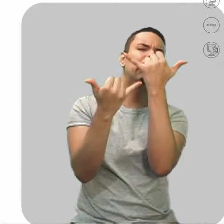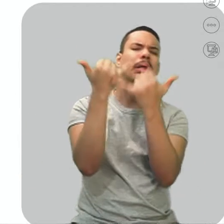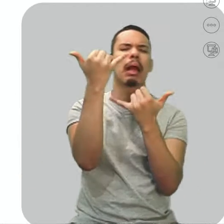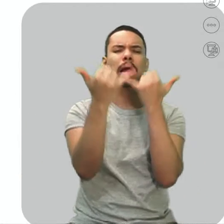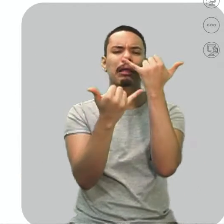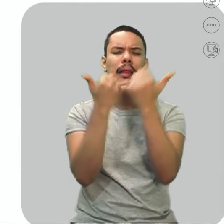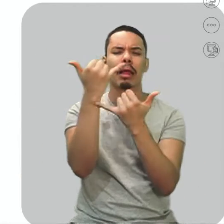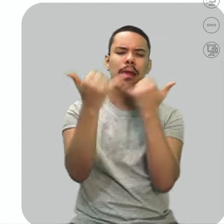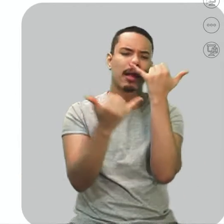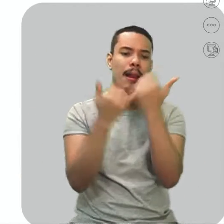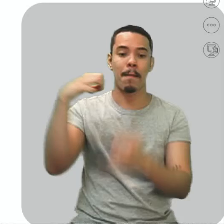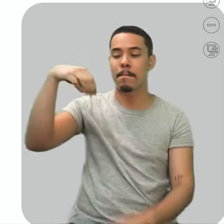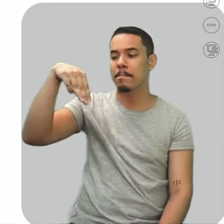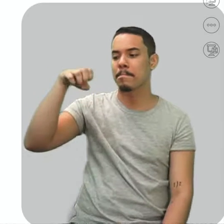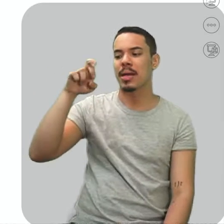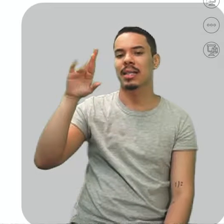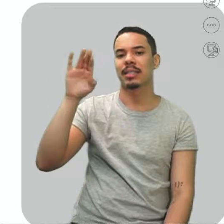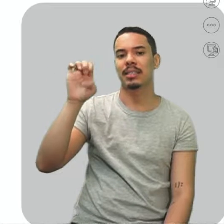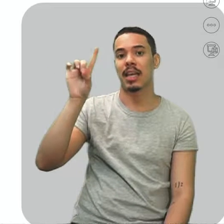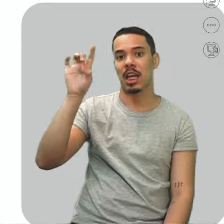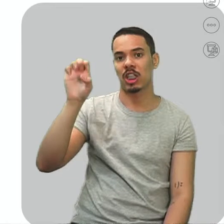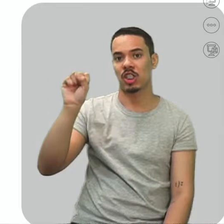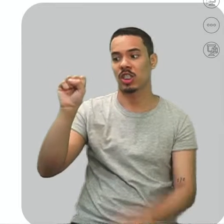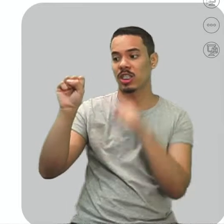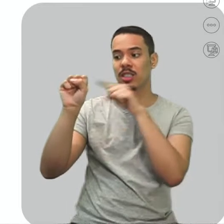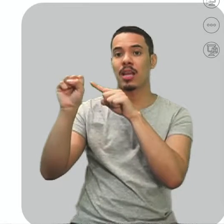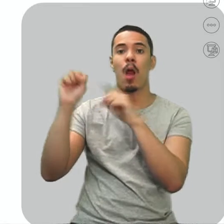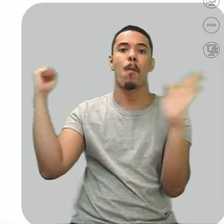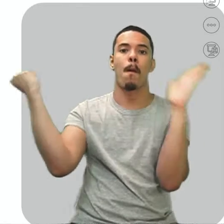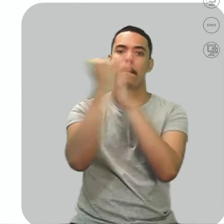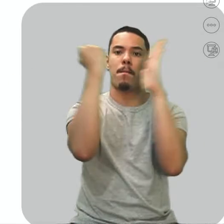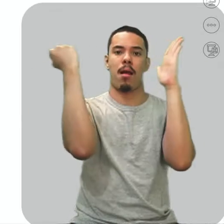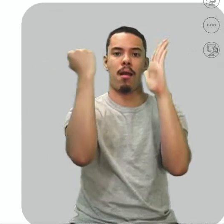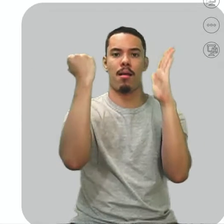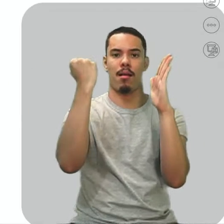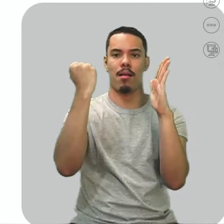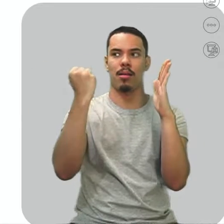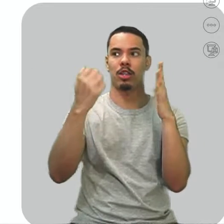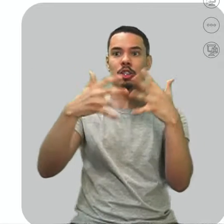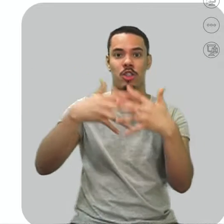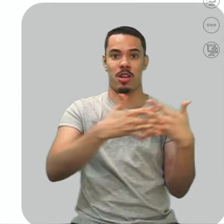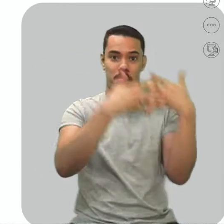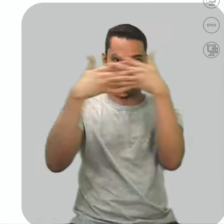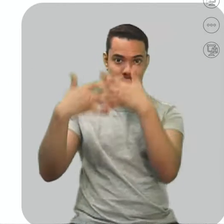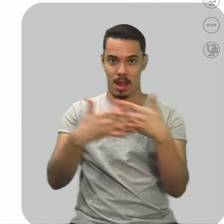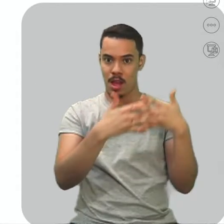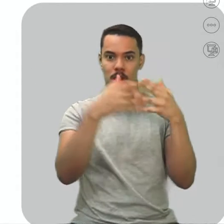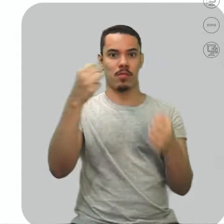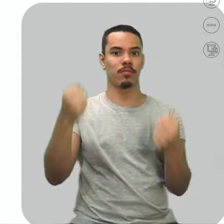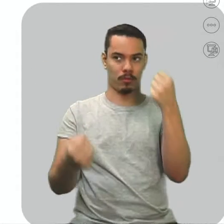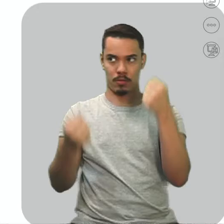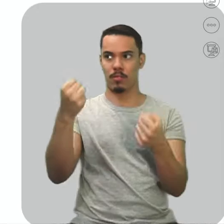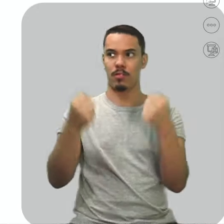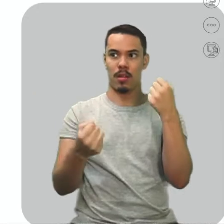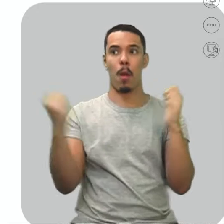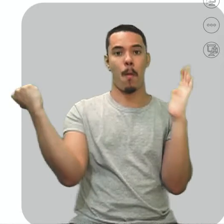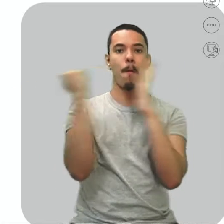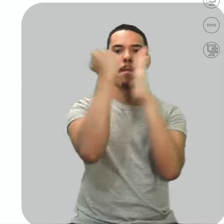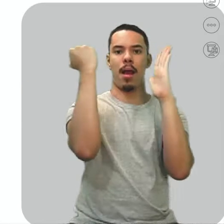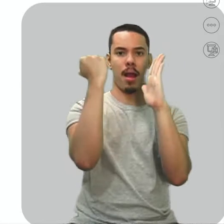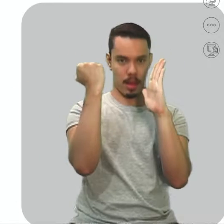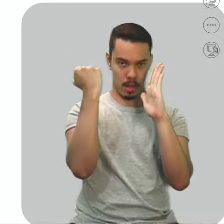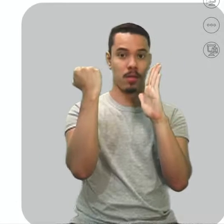da questão conhecer disse quer dizer uma marca né né ah lá do veículo